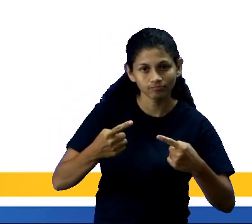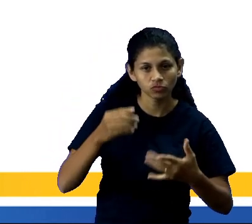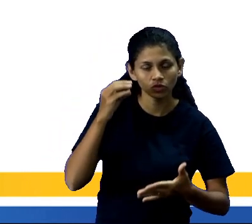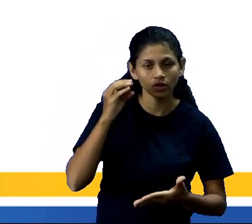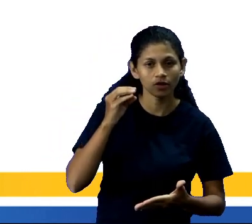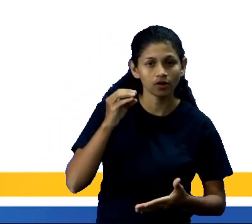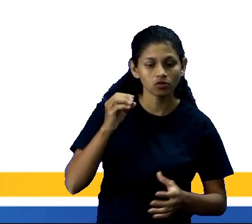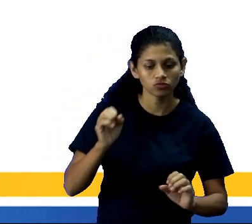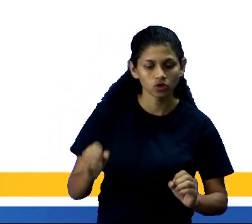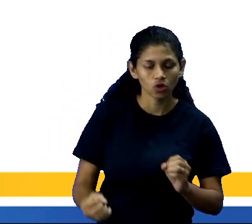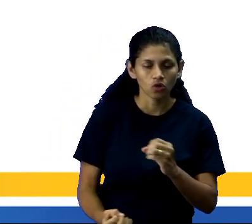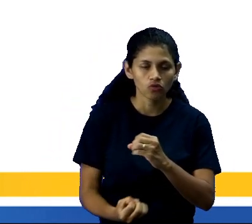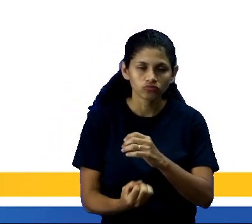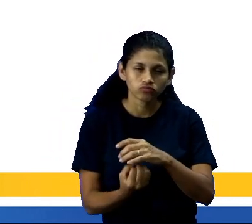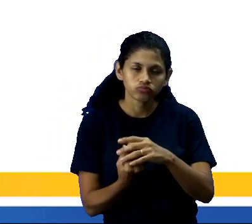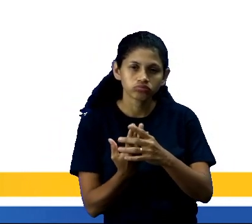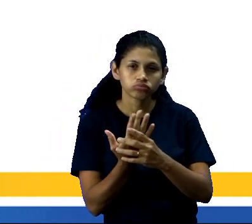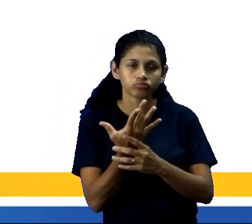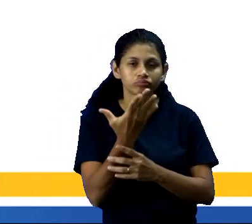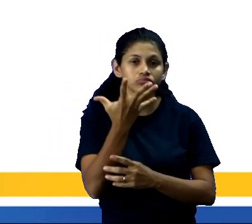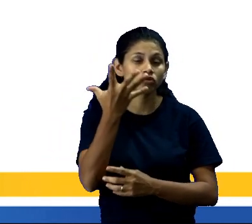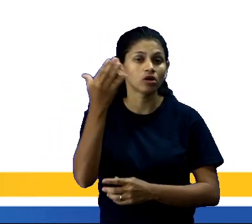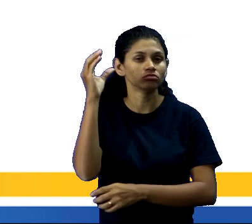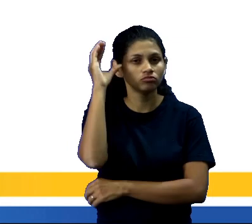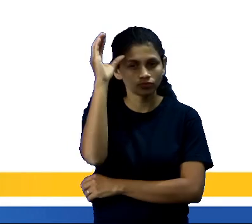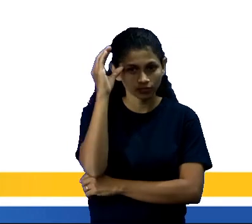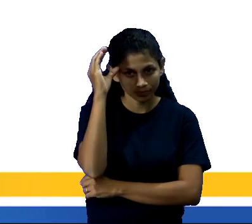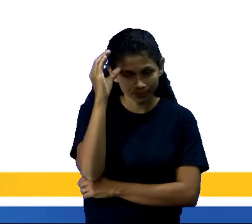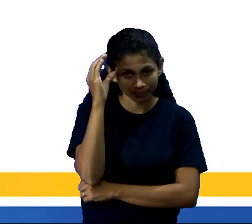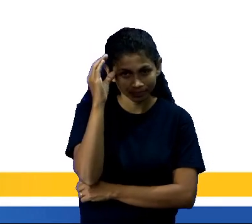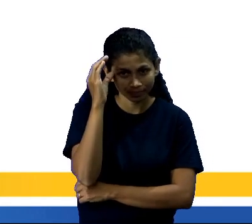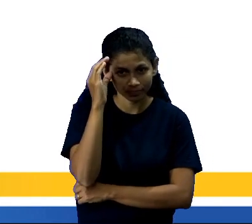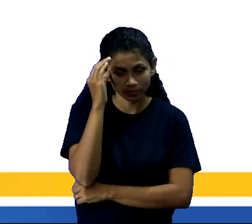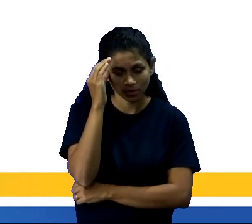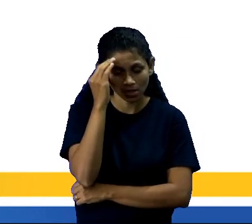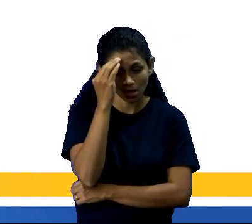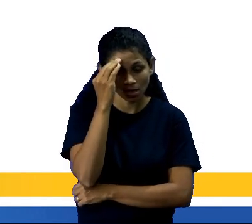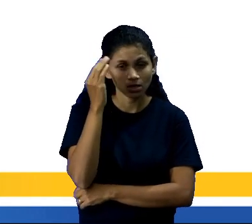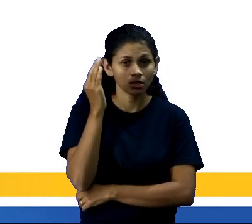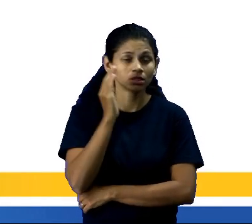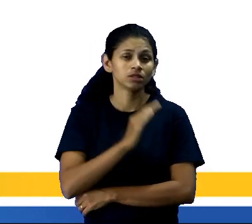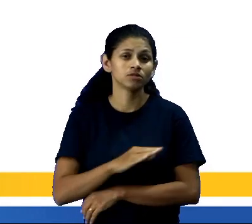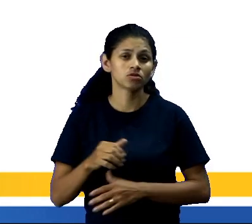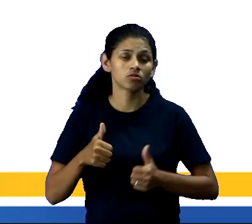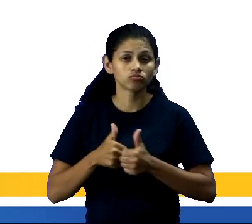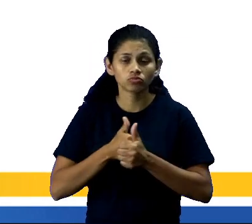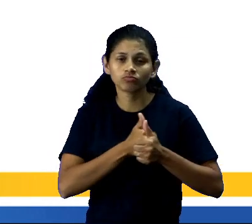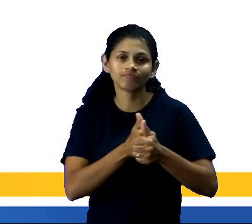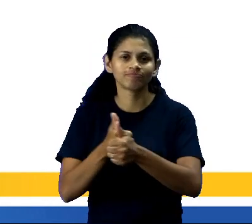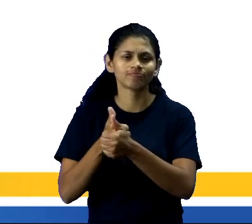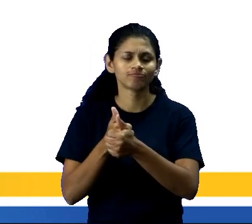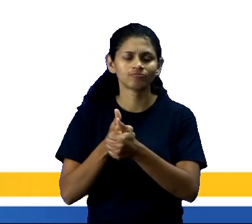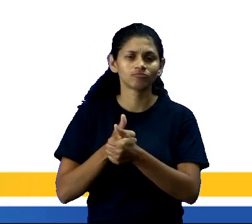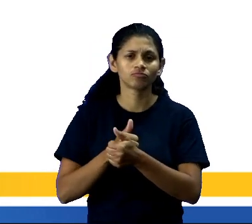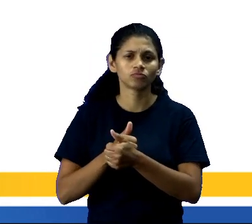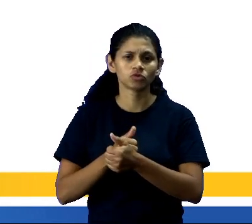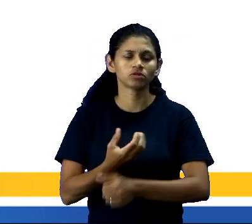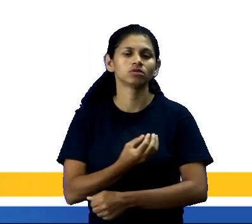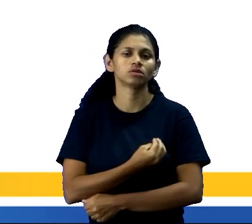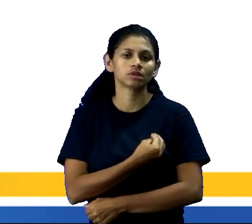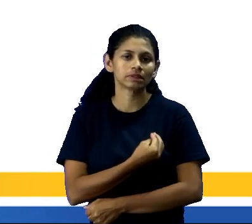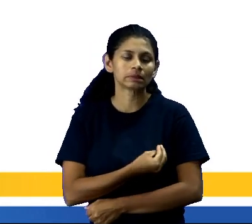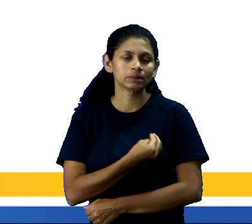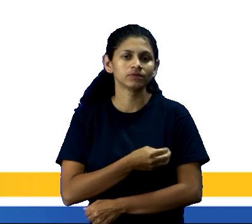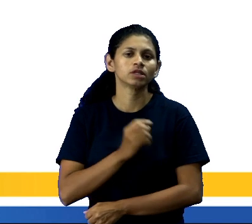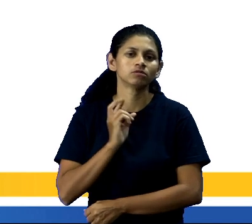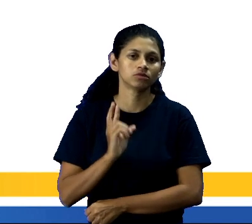de conhecimento. Sem esquecer que sempre serão companhias em todas as fases da vida para quem se dispõe a